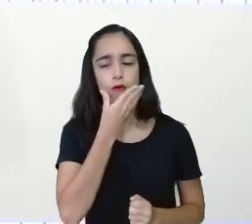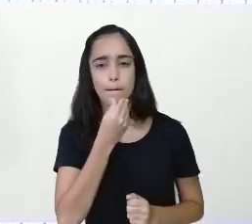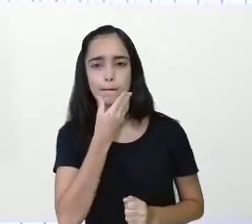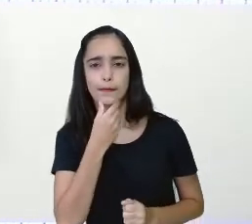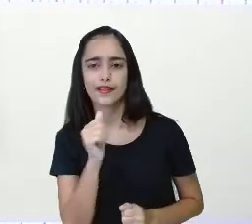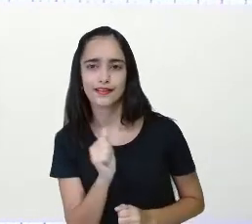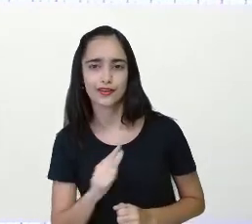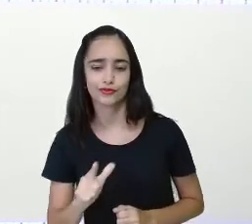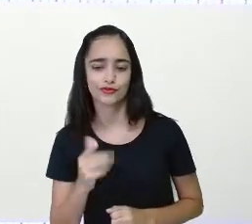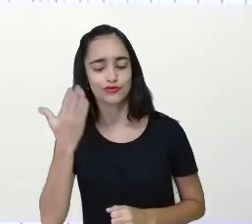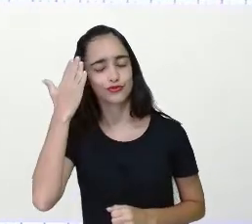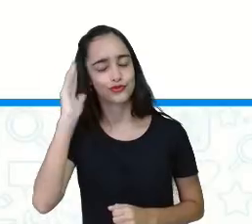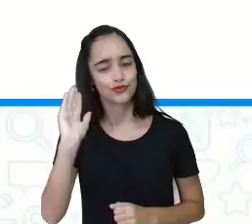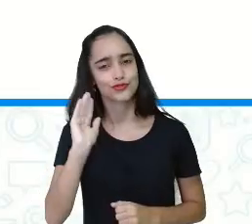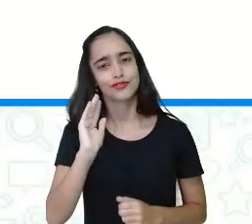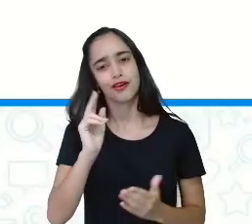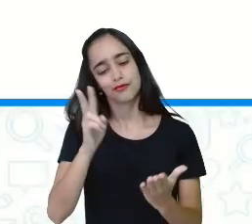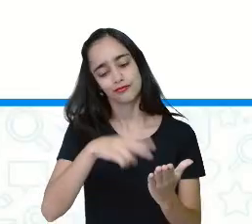ler.